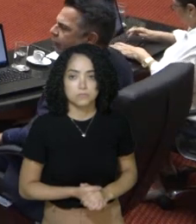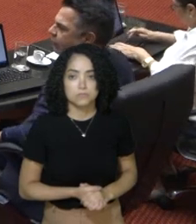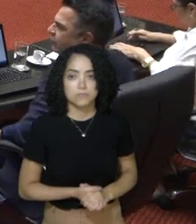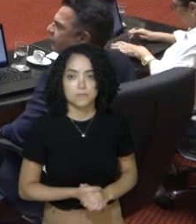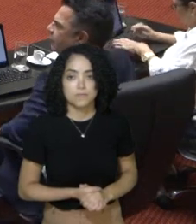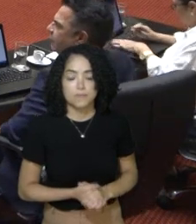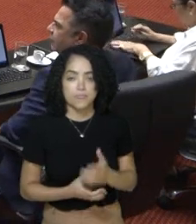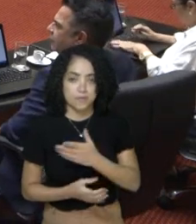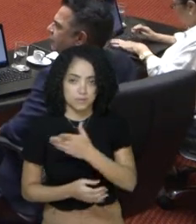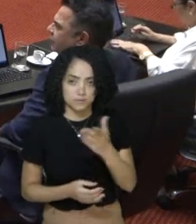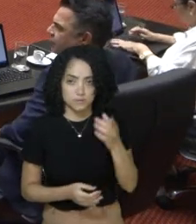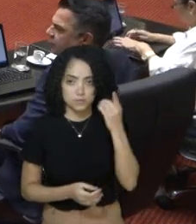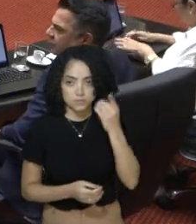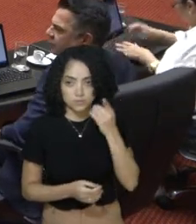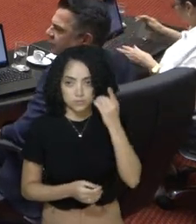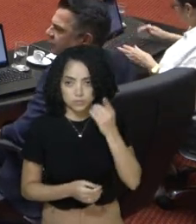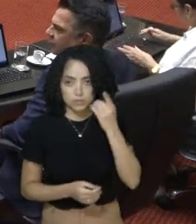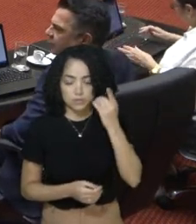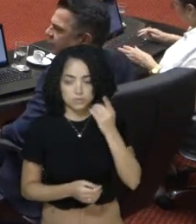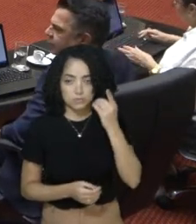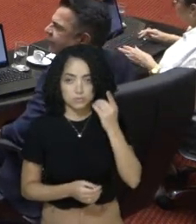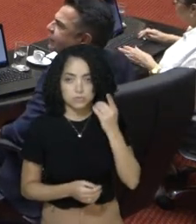Senhores deputados,